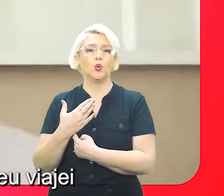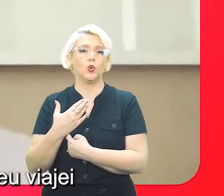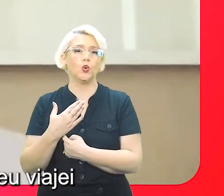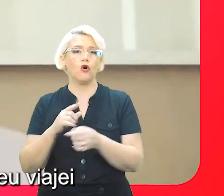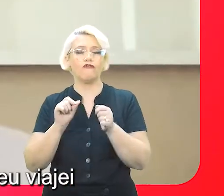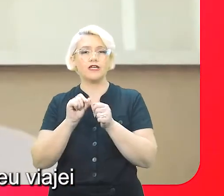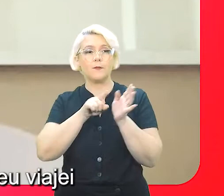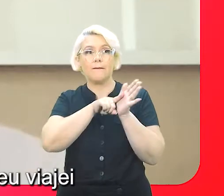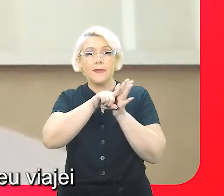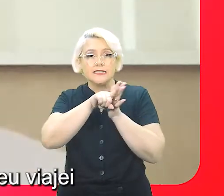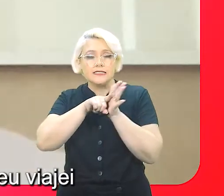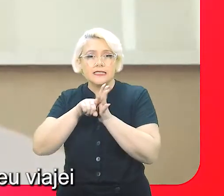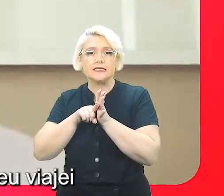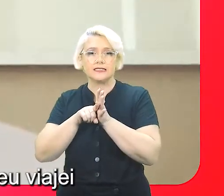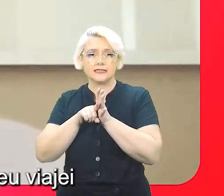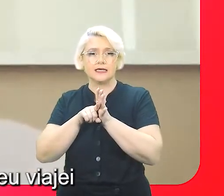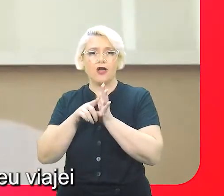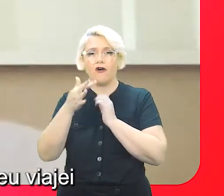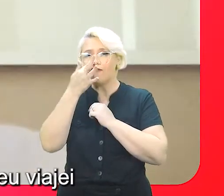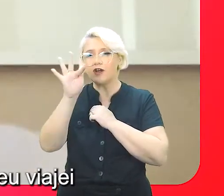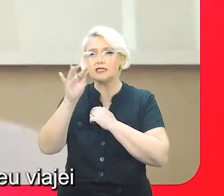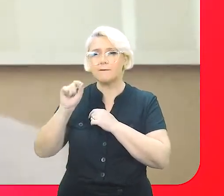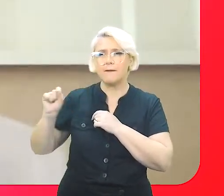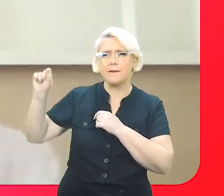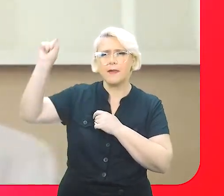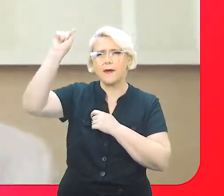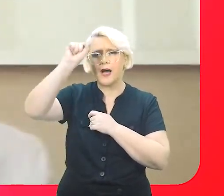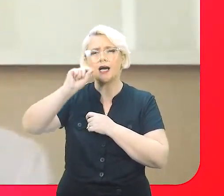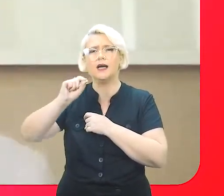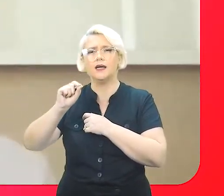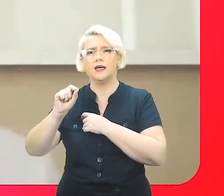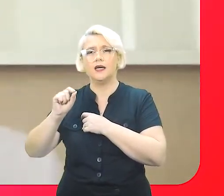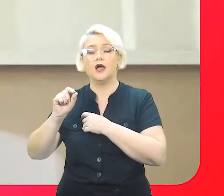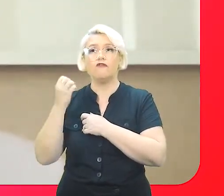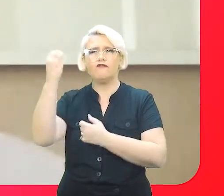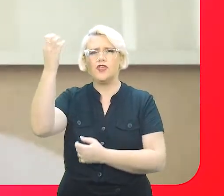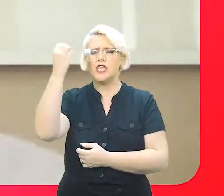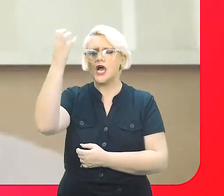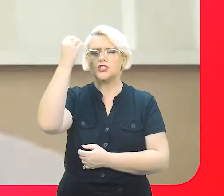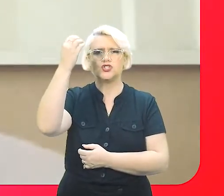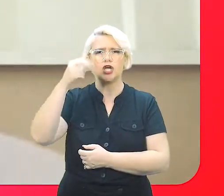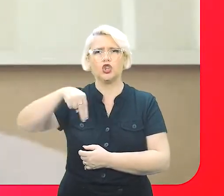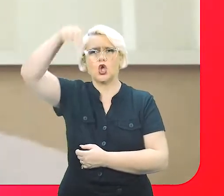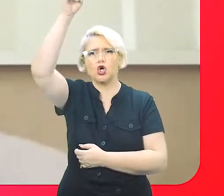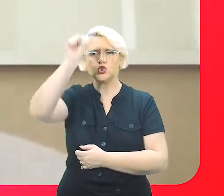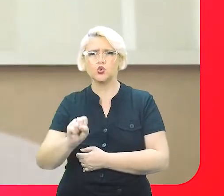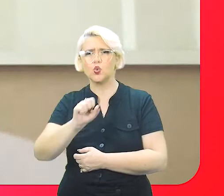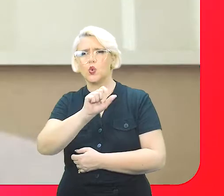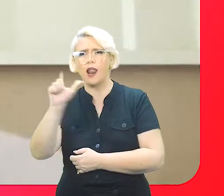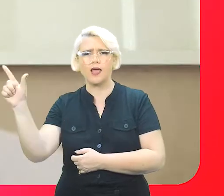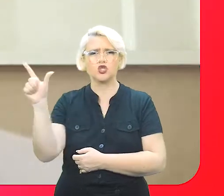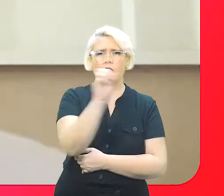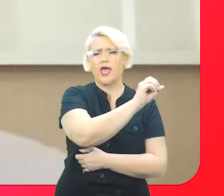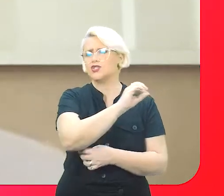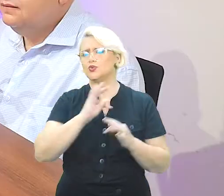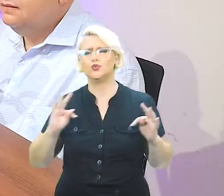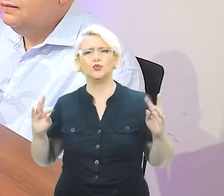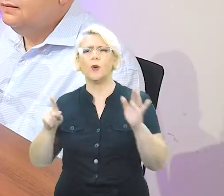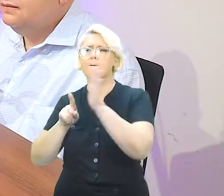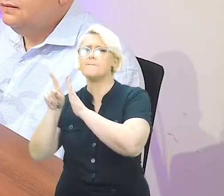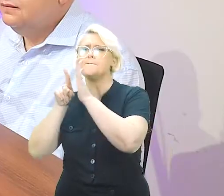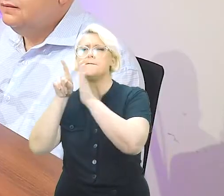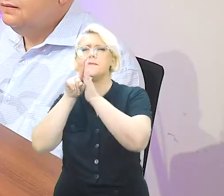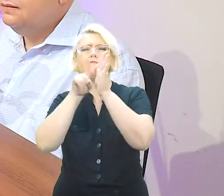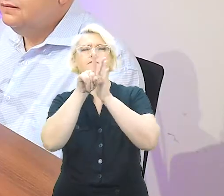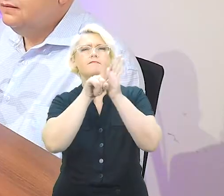fazer uma pesquisa pela França toda, quase, porque eu viajei norte, sul, leste e oeste,